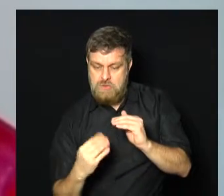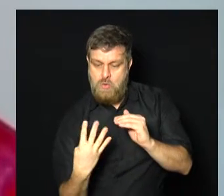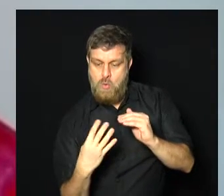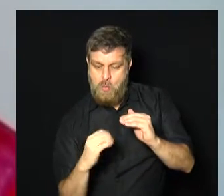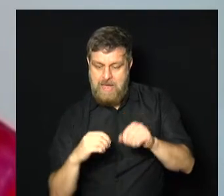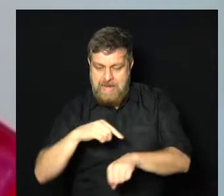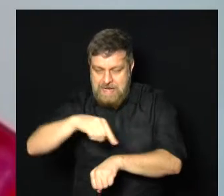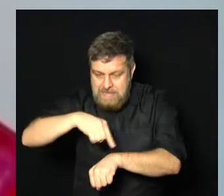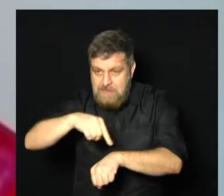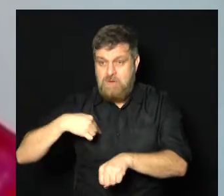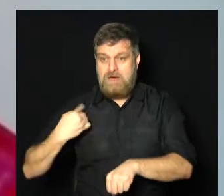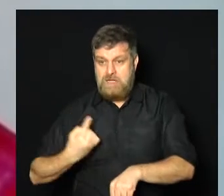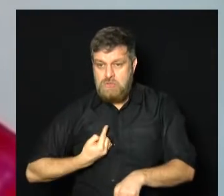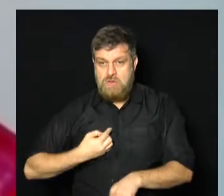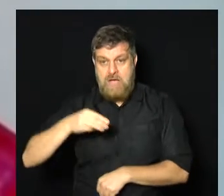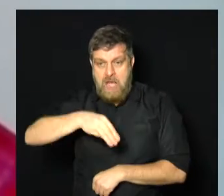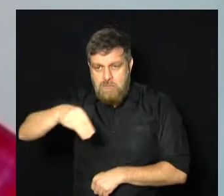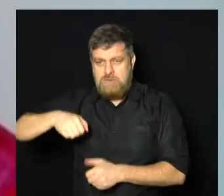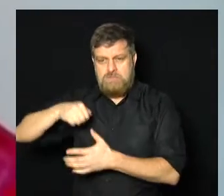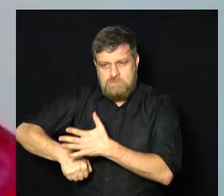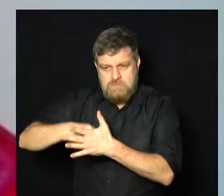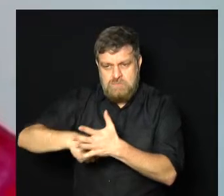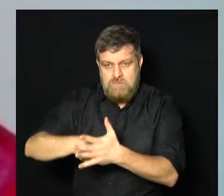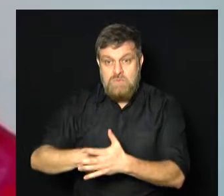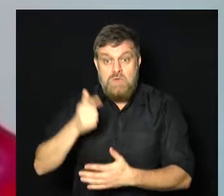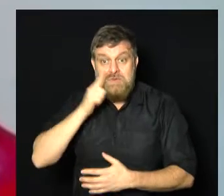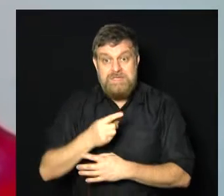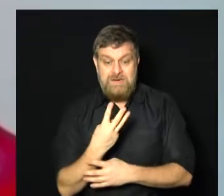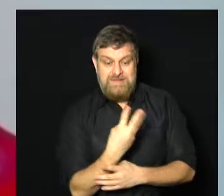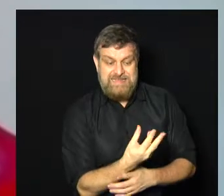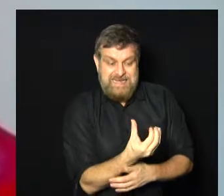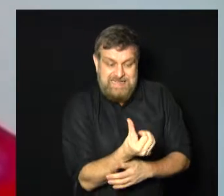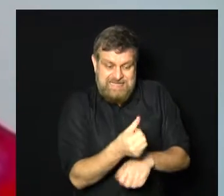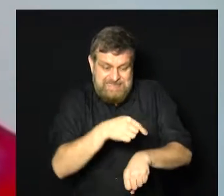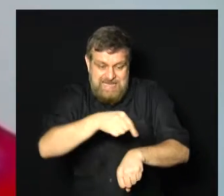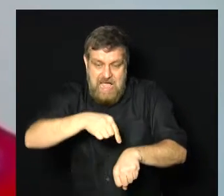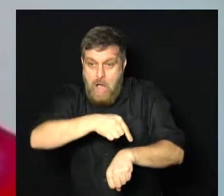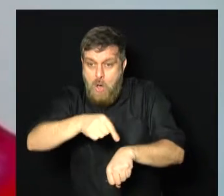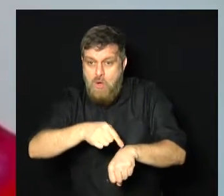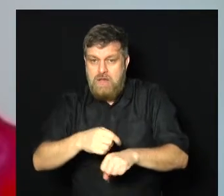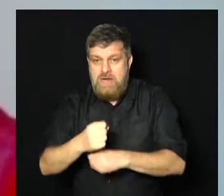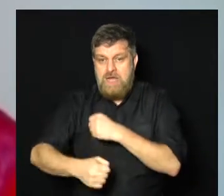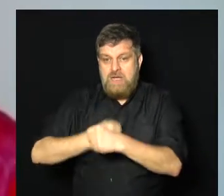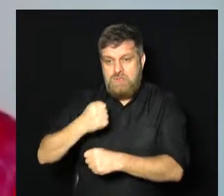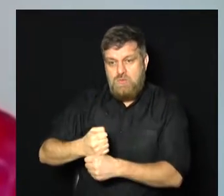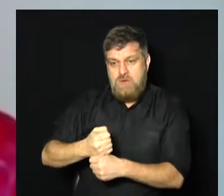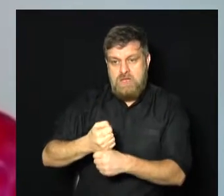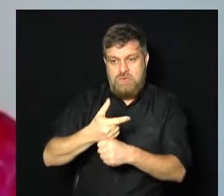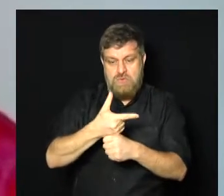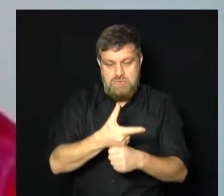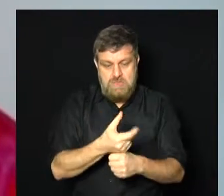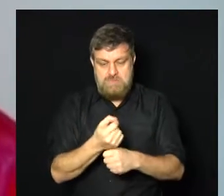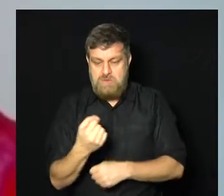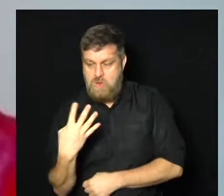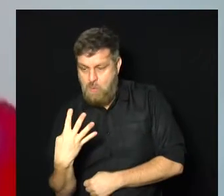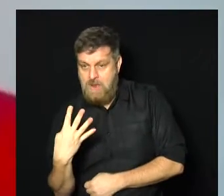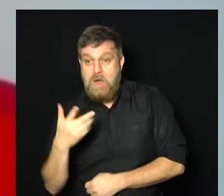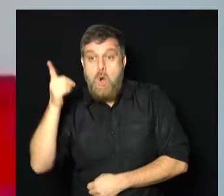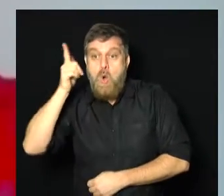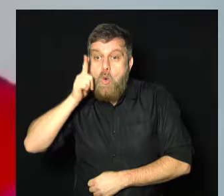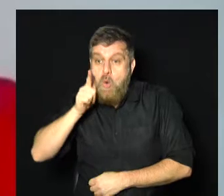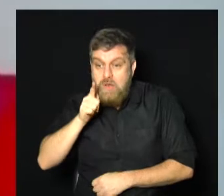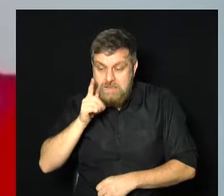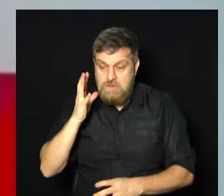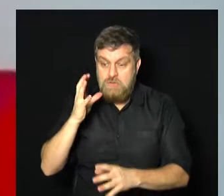monitoras avançaram na luta, conquistaram 36 horas, e em 2004 foram conquistadas 32 horas semanais, que são